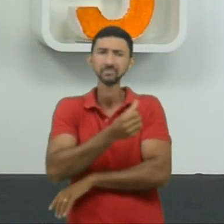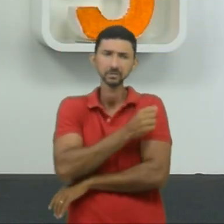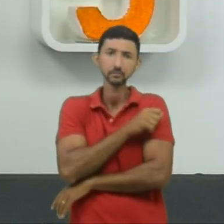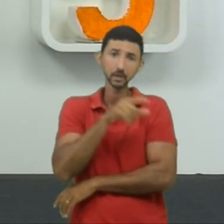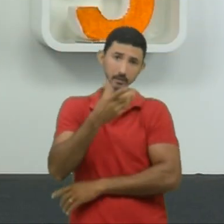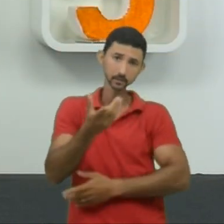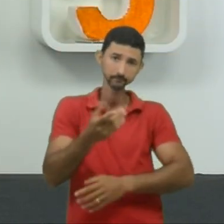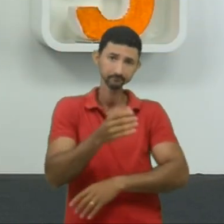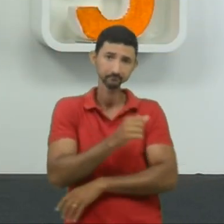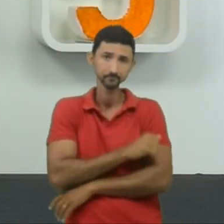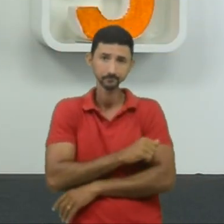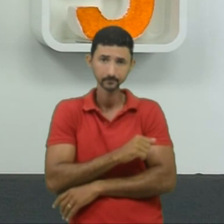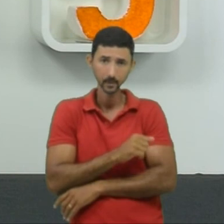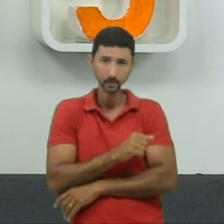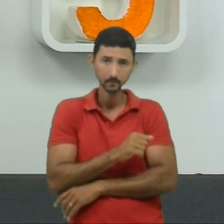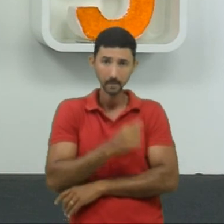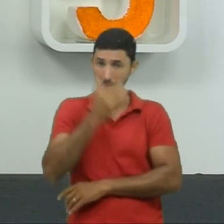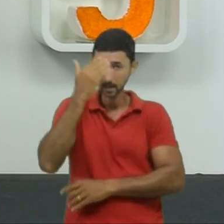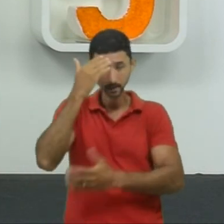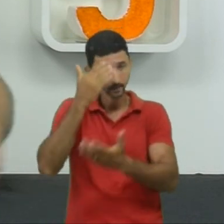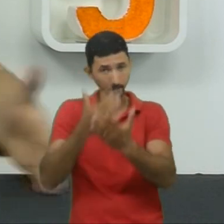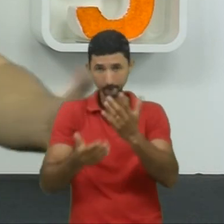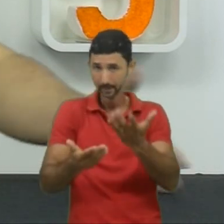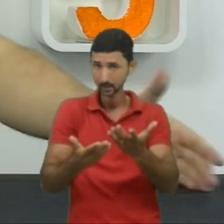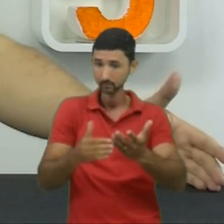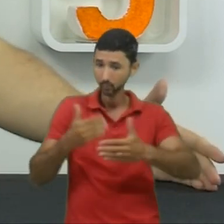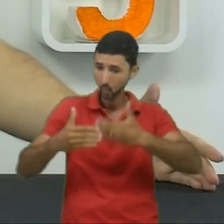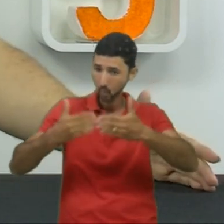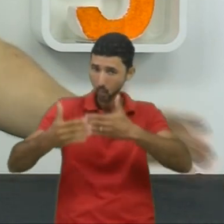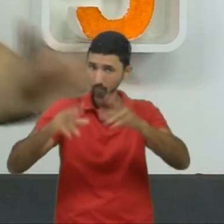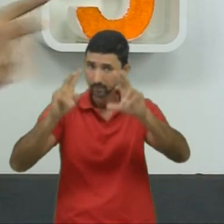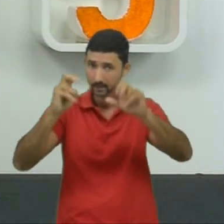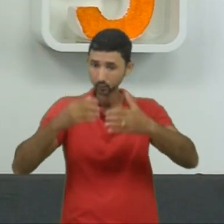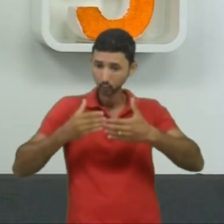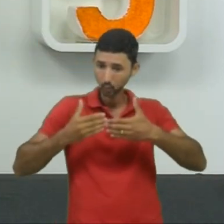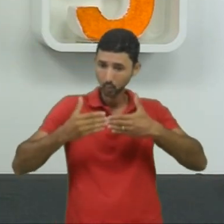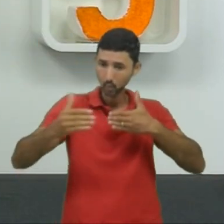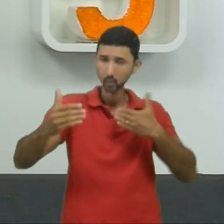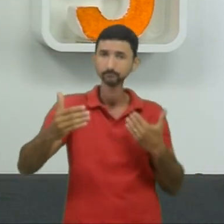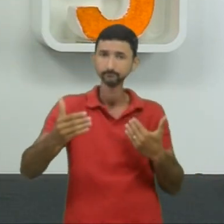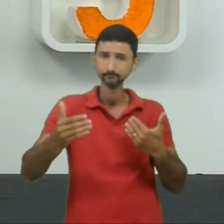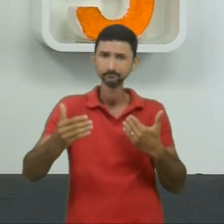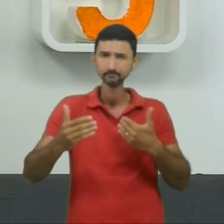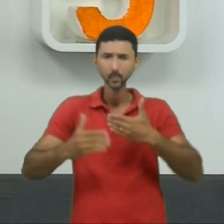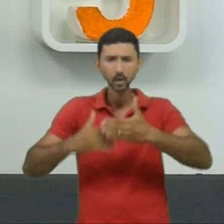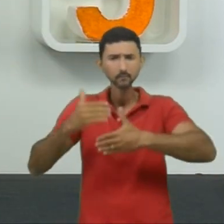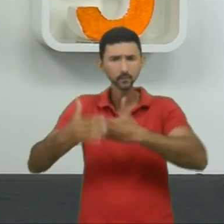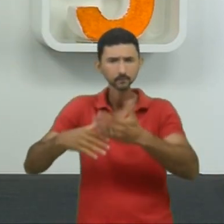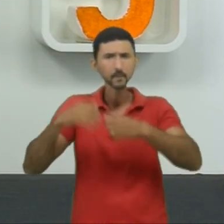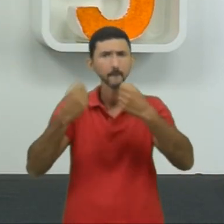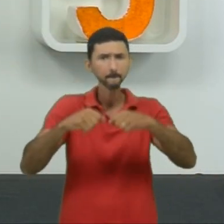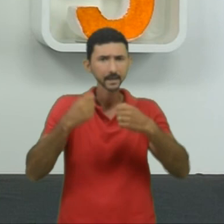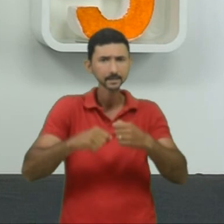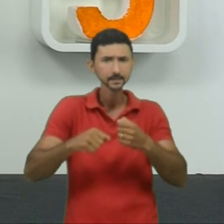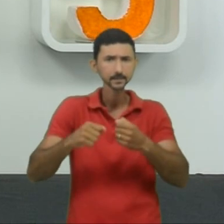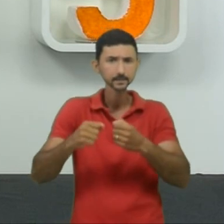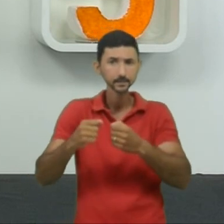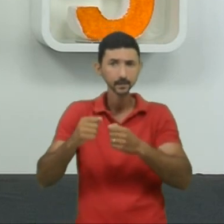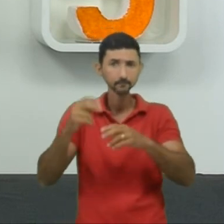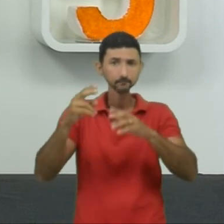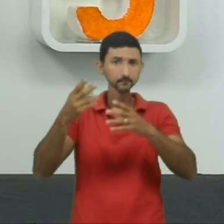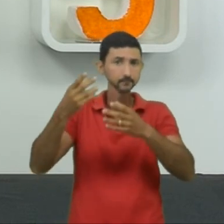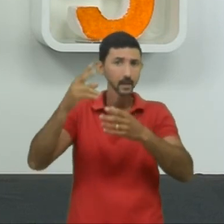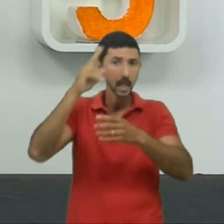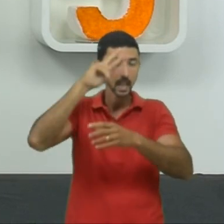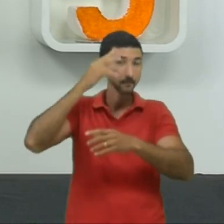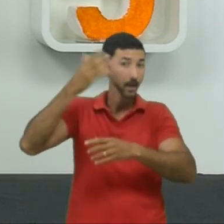para você não perder a sequência do que vai ser trabalhado daqui para frente, porque em algum momento a gente vai precisar buscar conteúdos que a